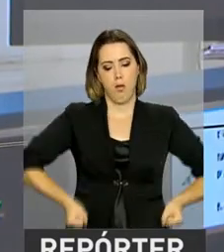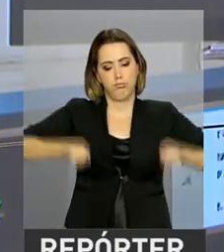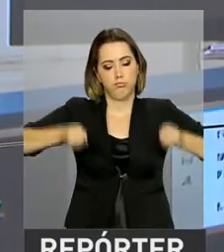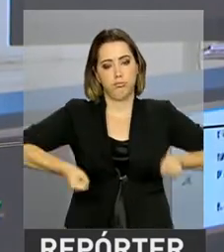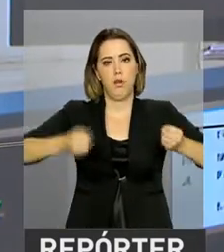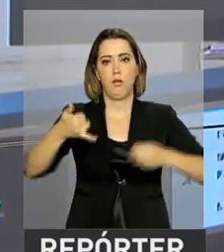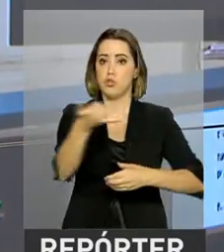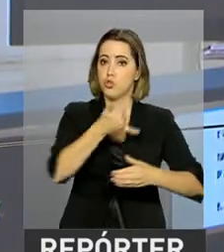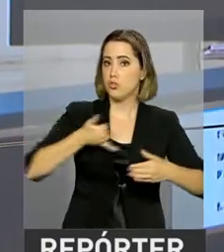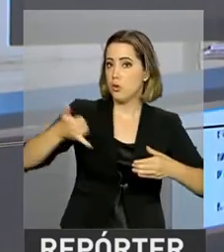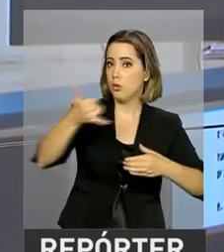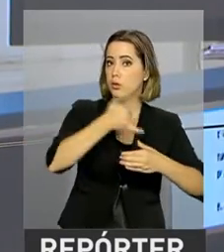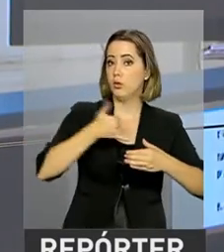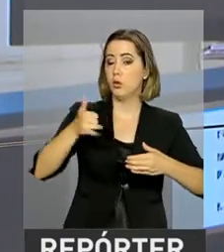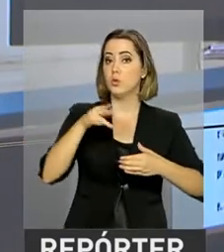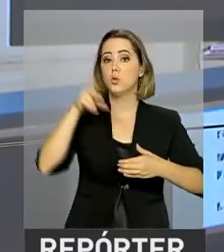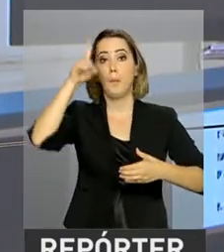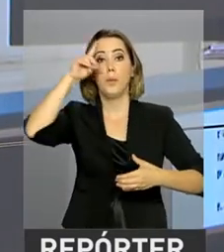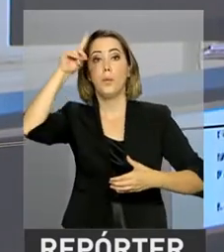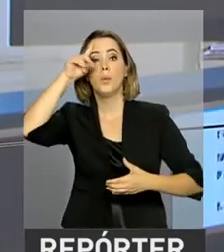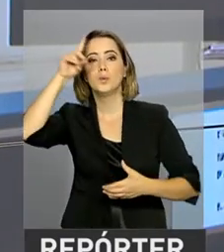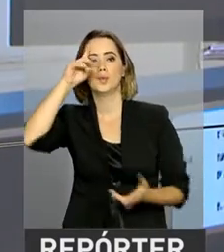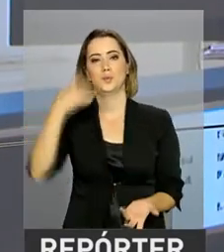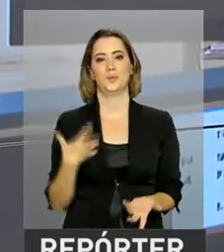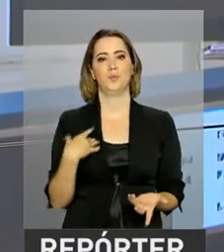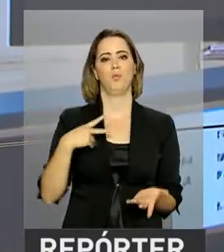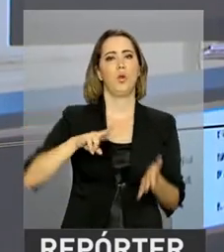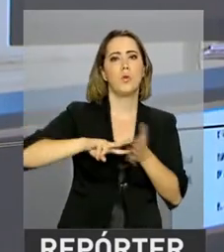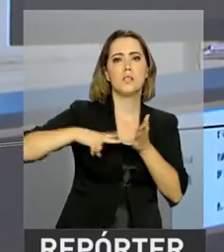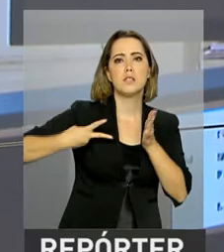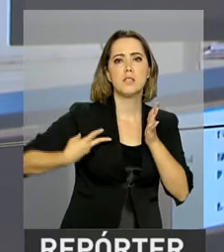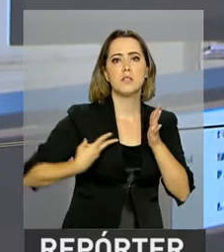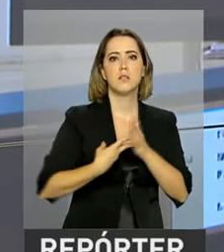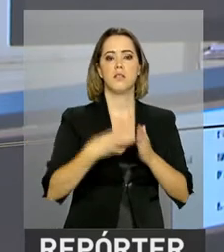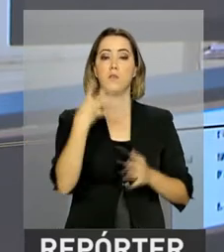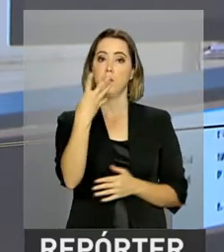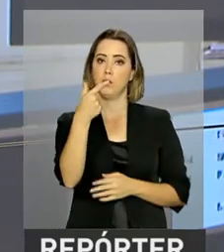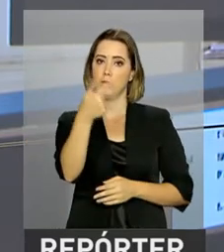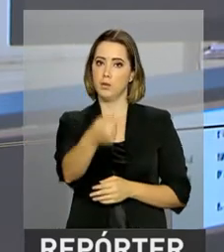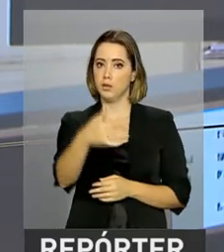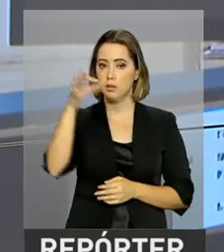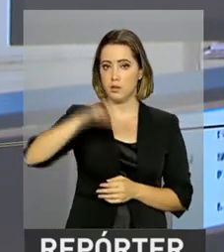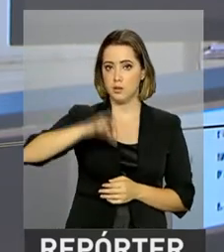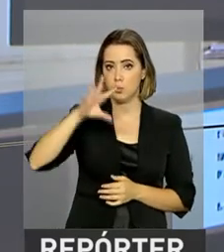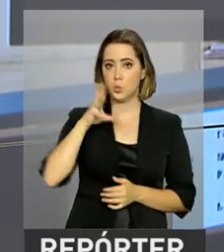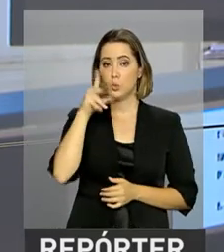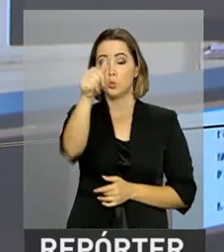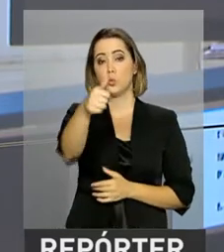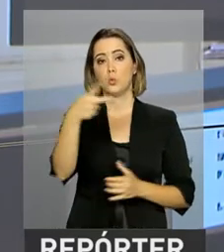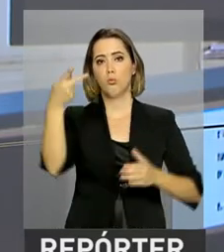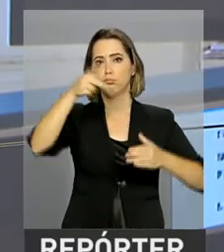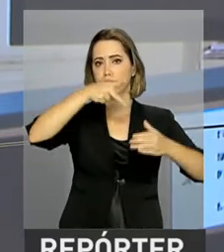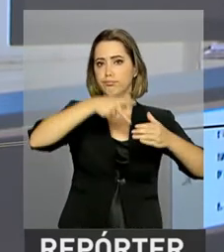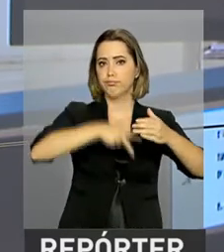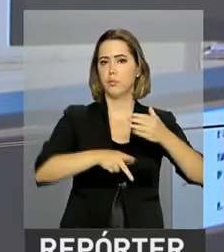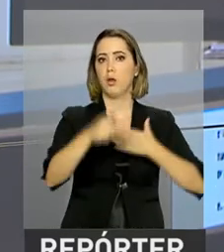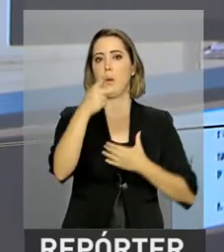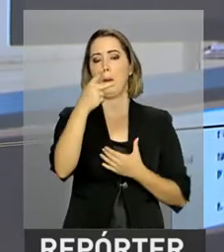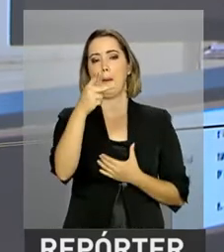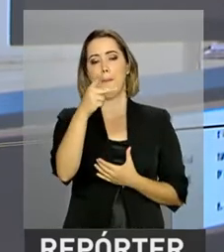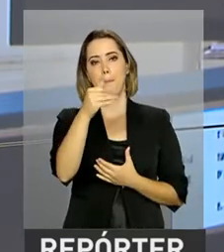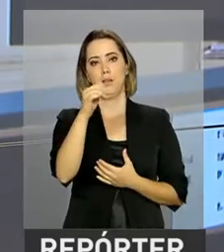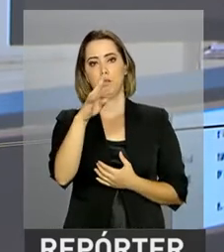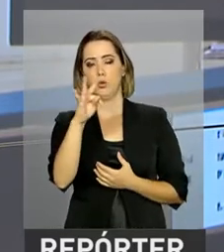volume retirado de 73 postos corresponde a 47% do total de petróleo produzido no brasil no mês